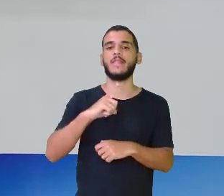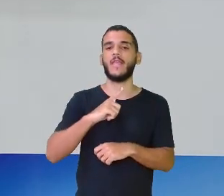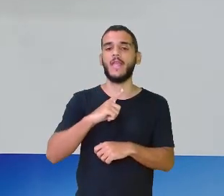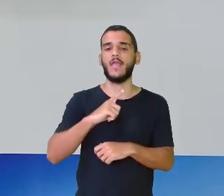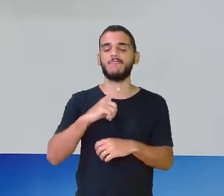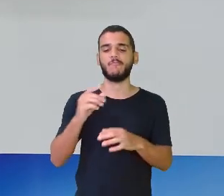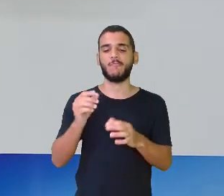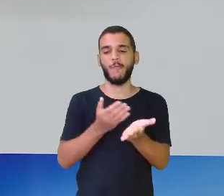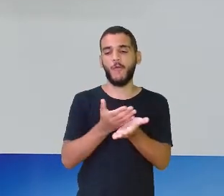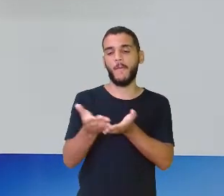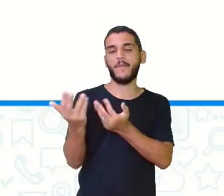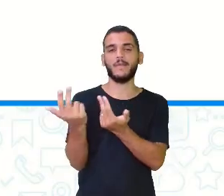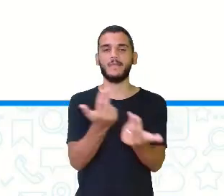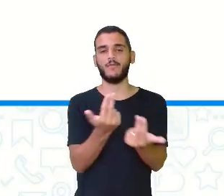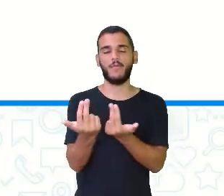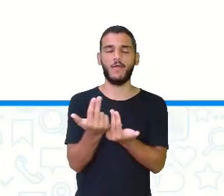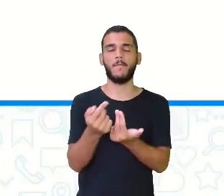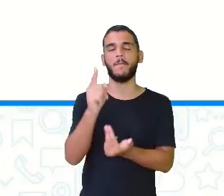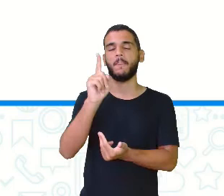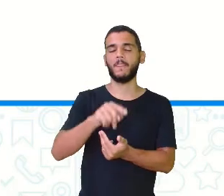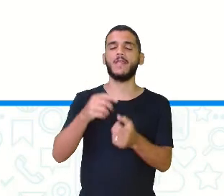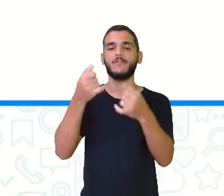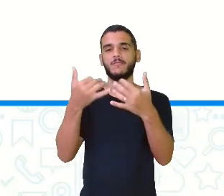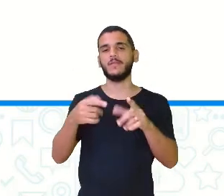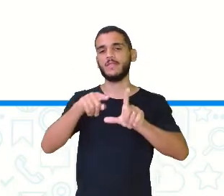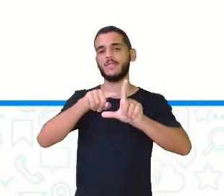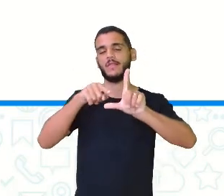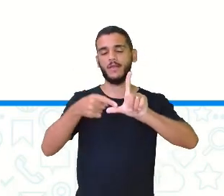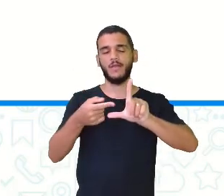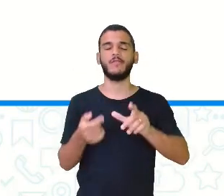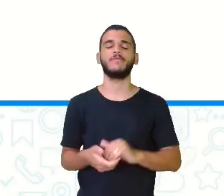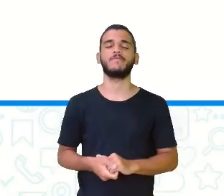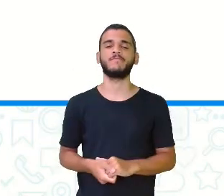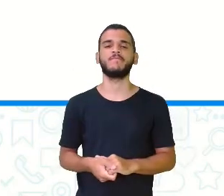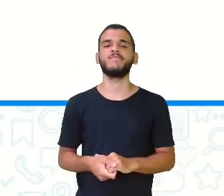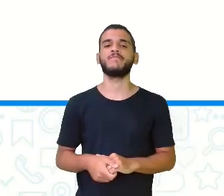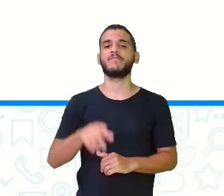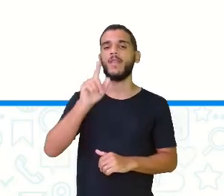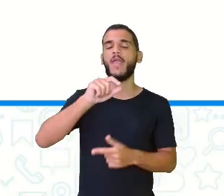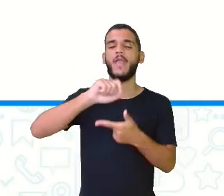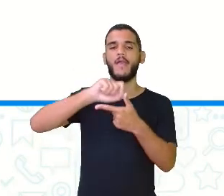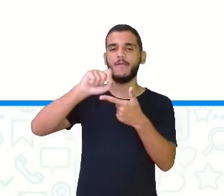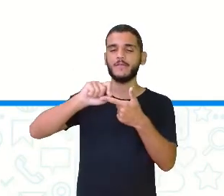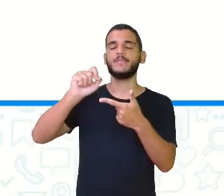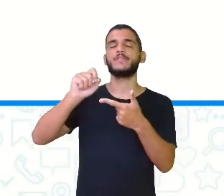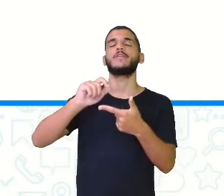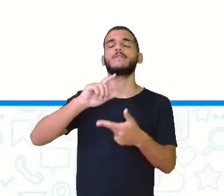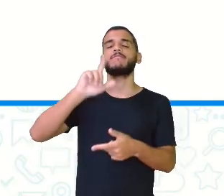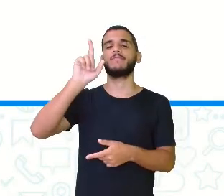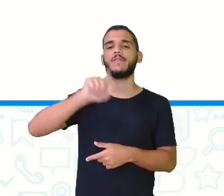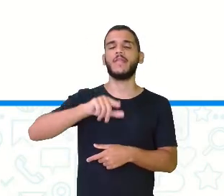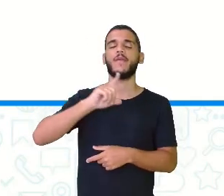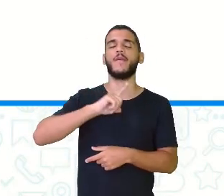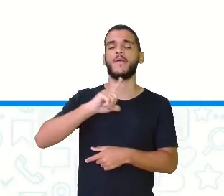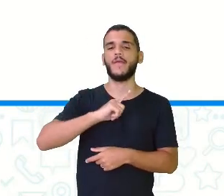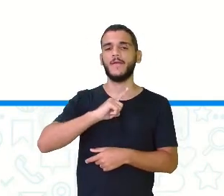origem. E é a definição de ângulo. Ângulo é a figura geométrica formada por